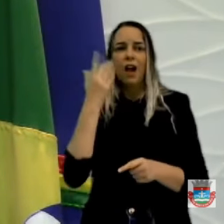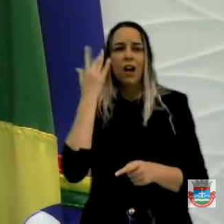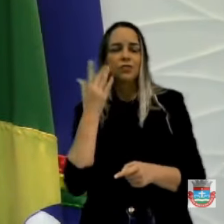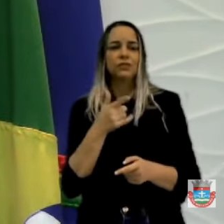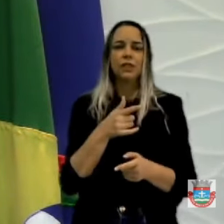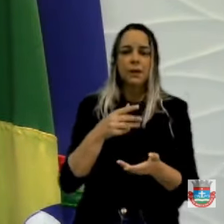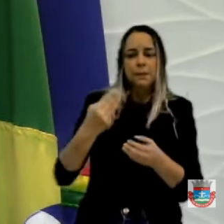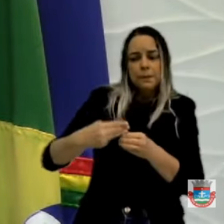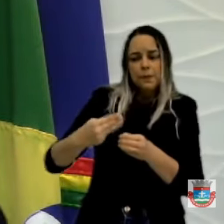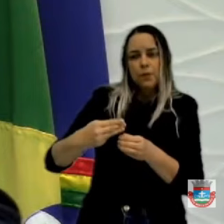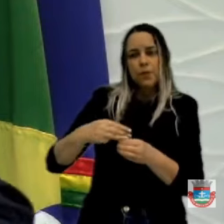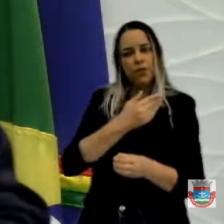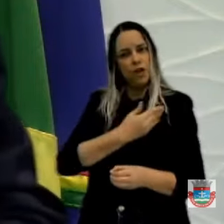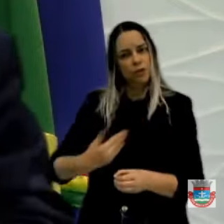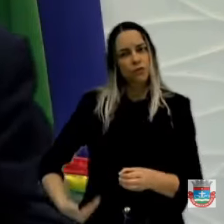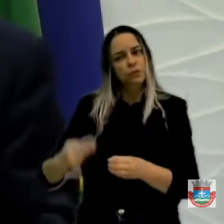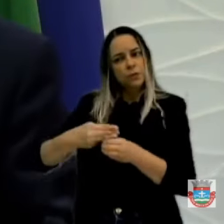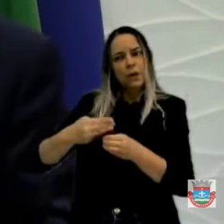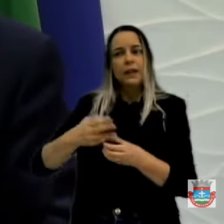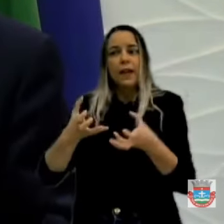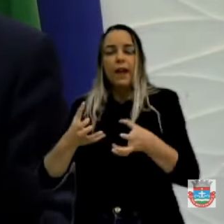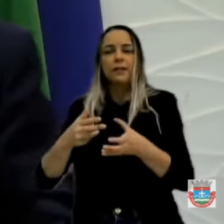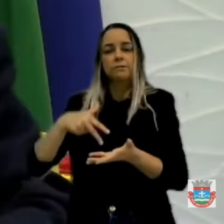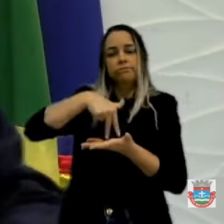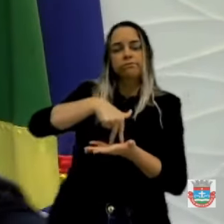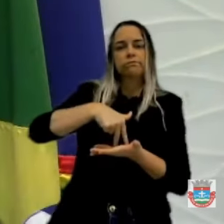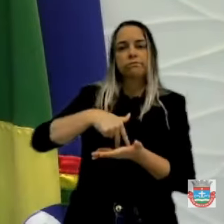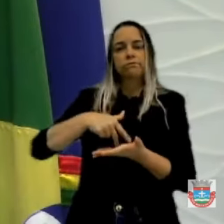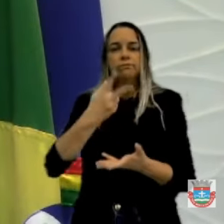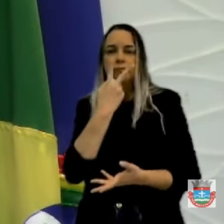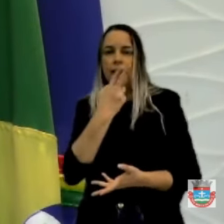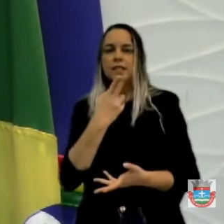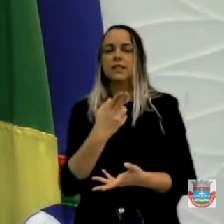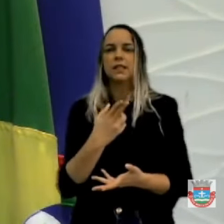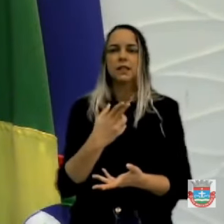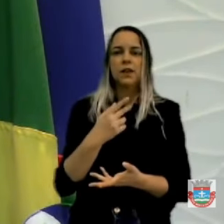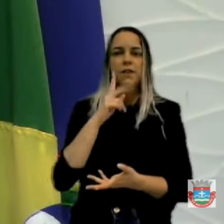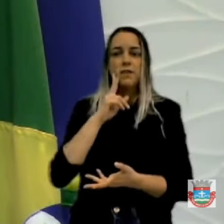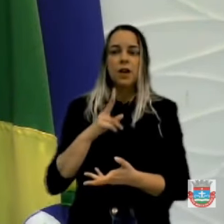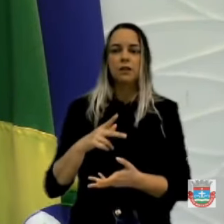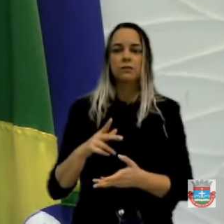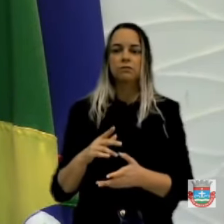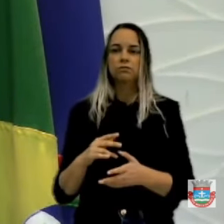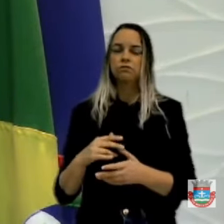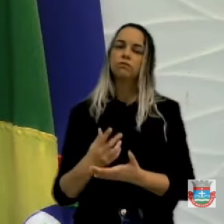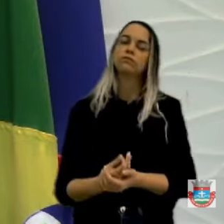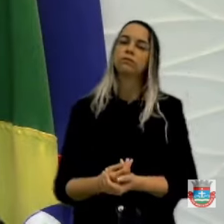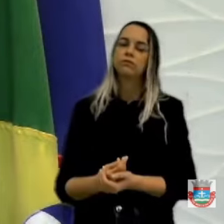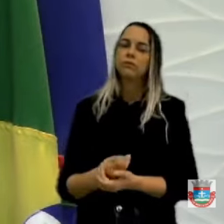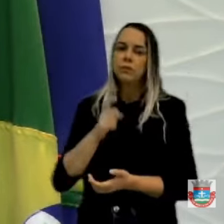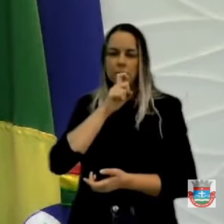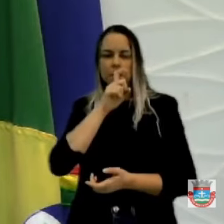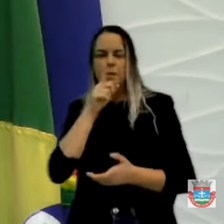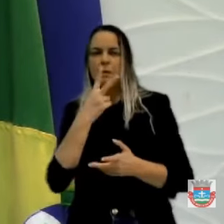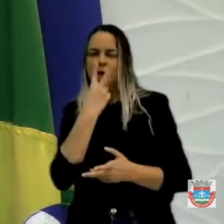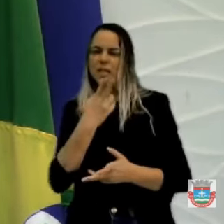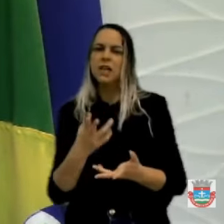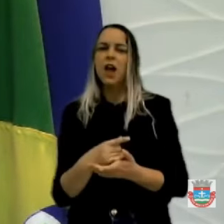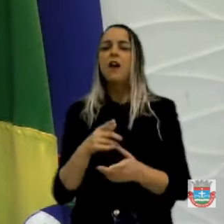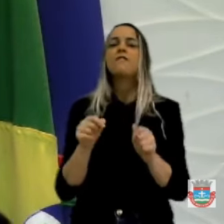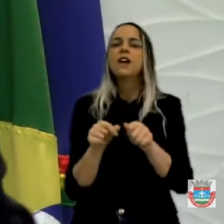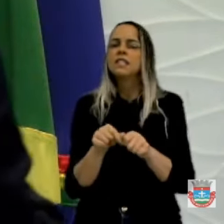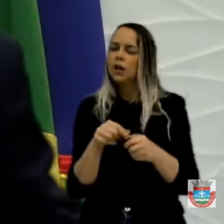municipal, querendo aparecer. Eu digo à senhora deputada, faça alguma coisa pelo município que eu estou aqui